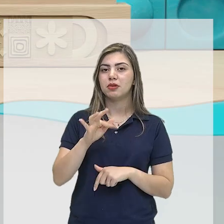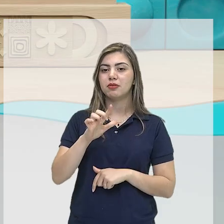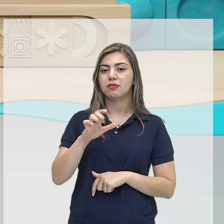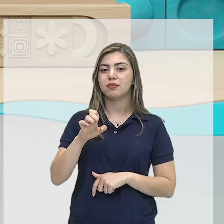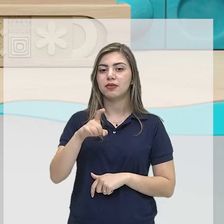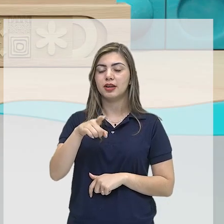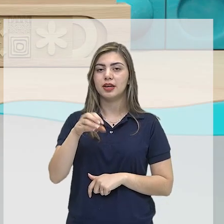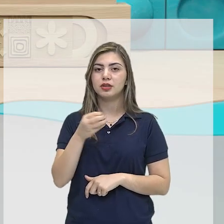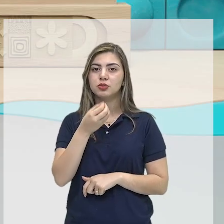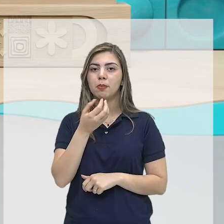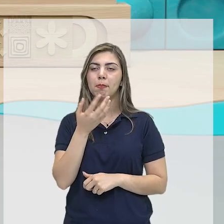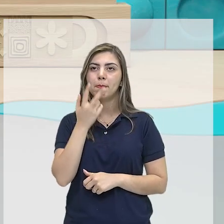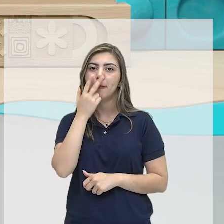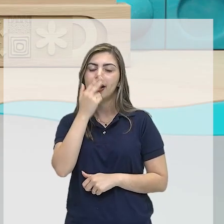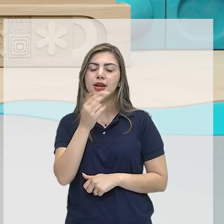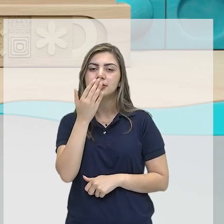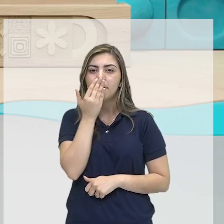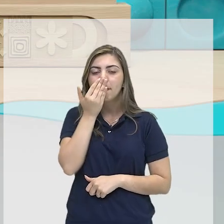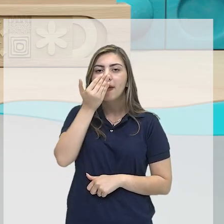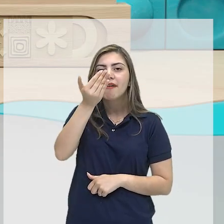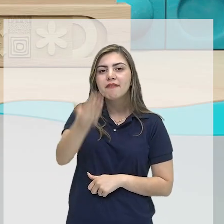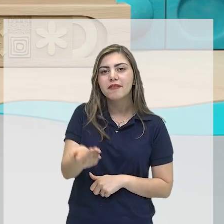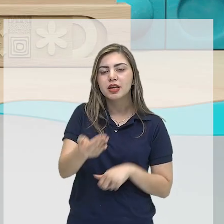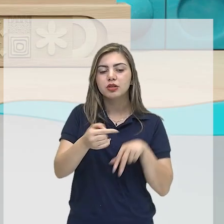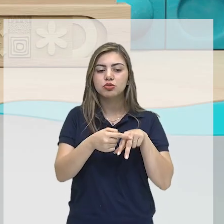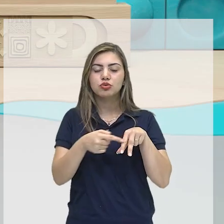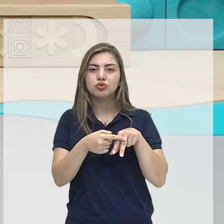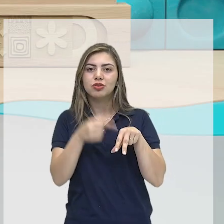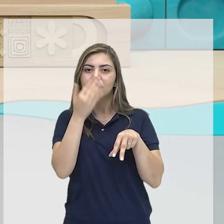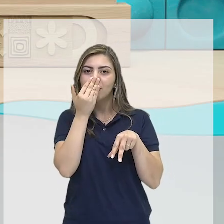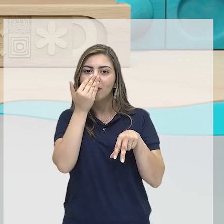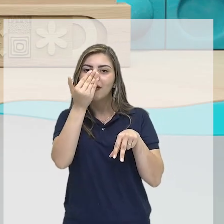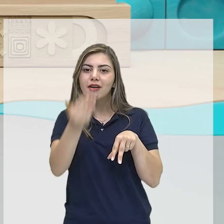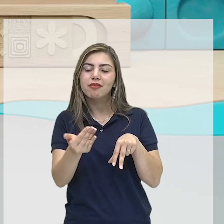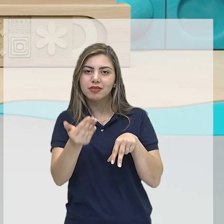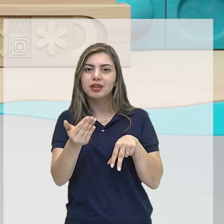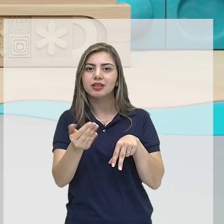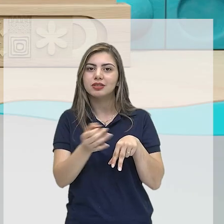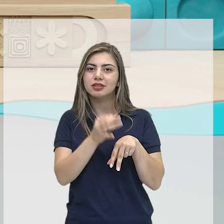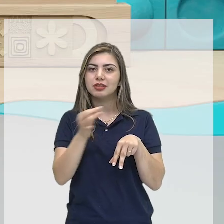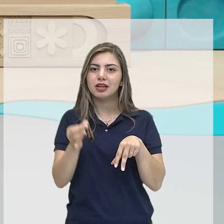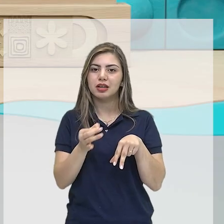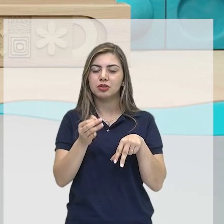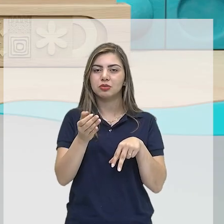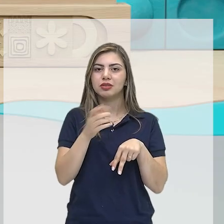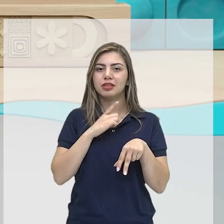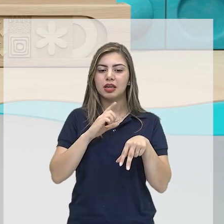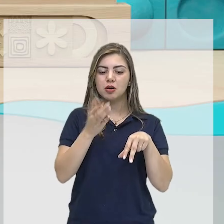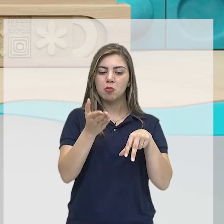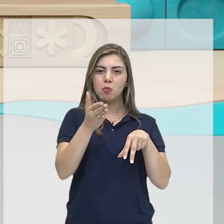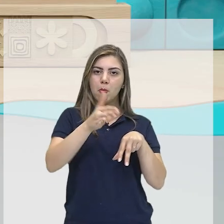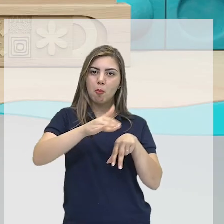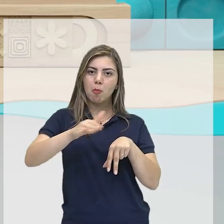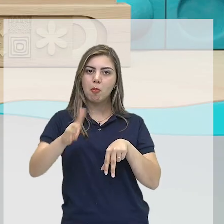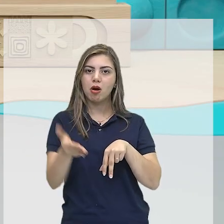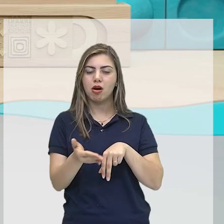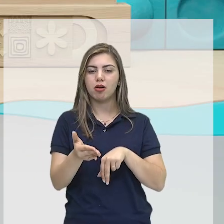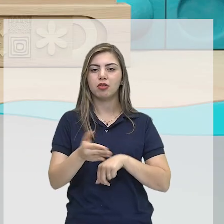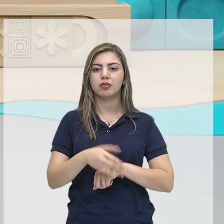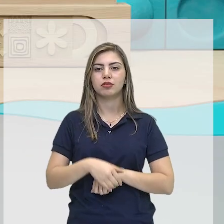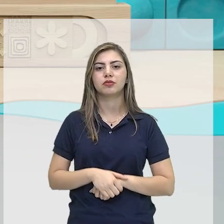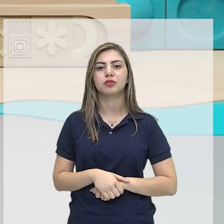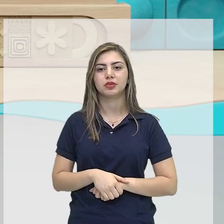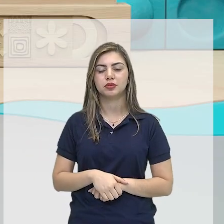passe por cima ou por trás dos joelhos, ok? Então, existe, ó, nessa questão aí dos joelhos